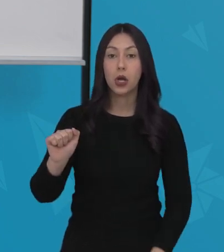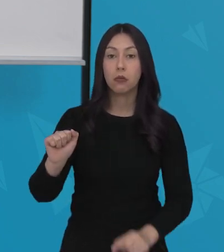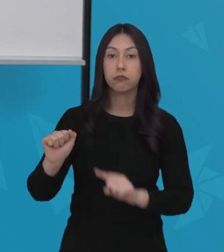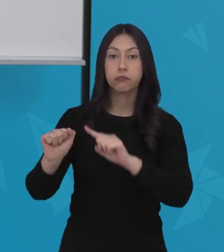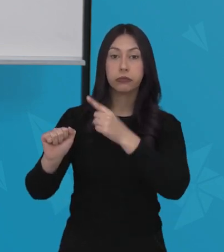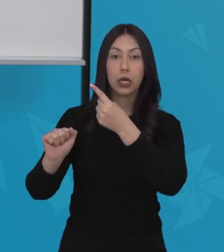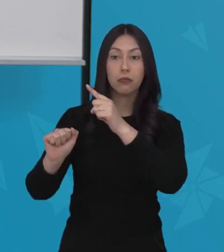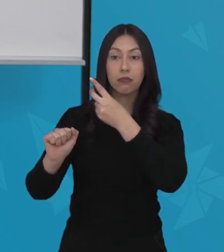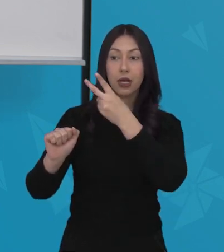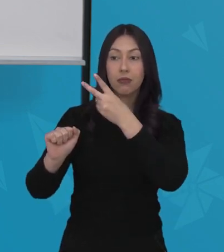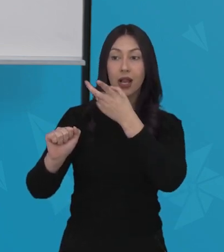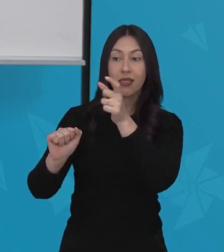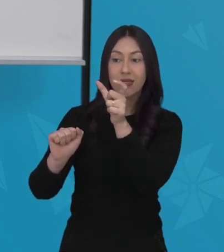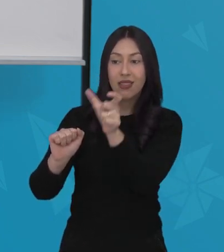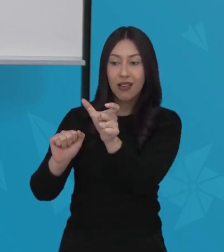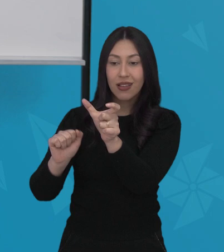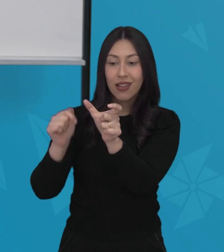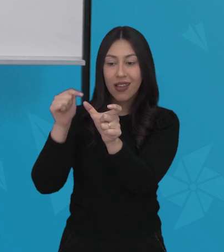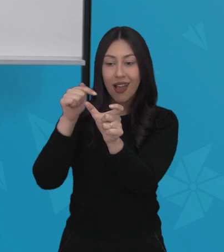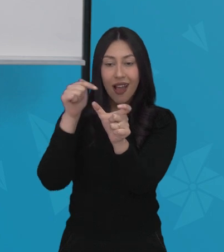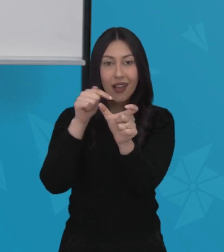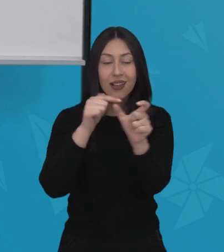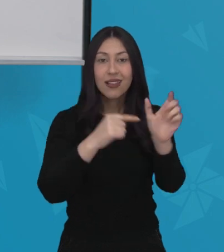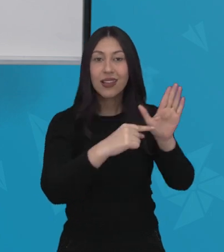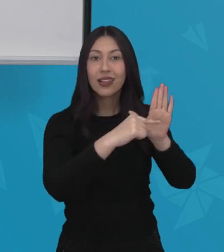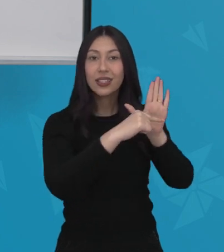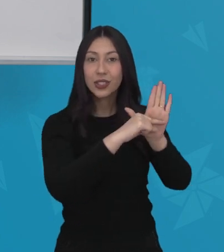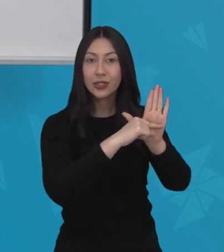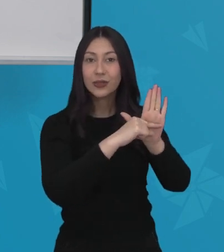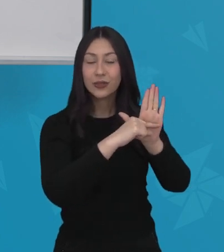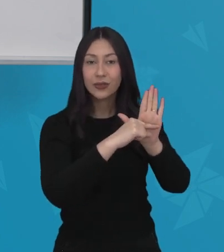com expoente negativo.